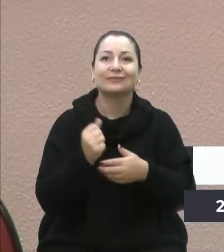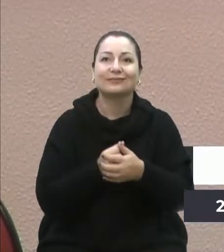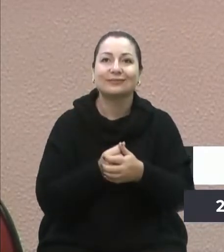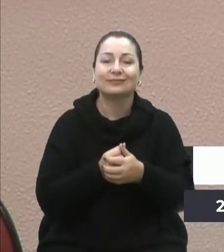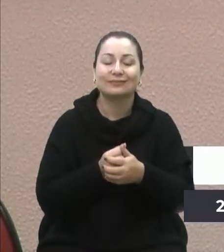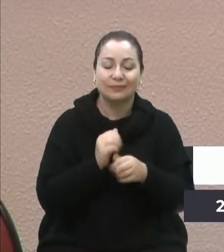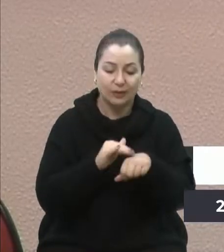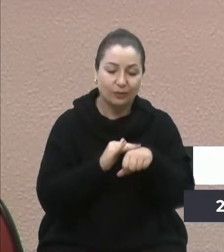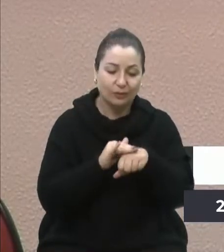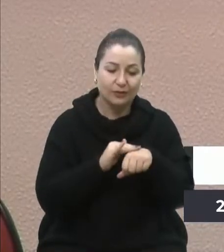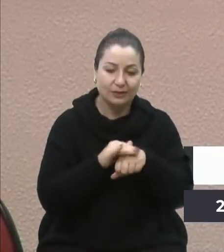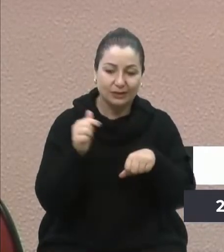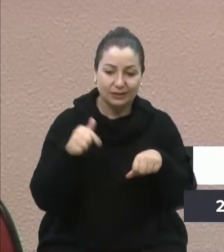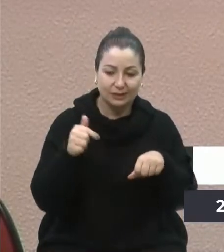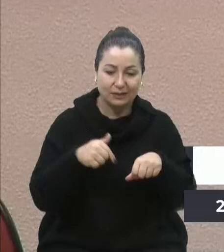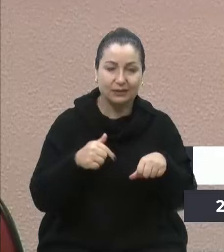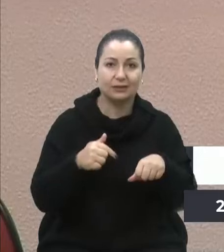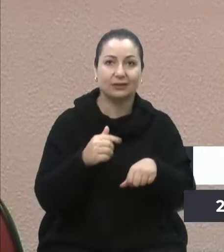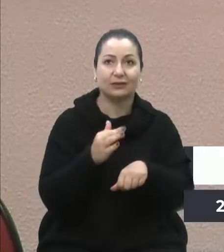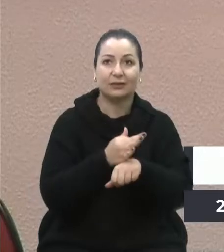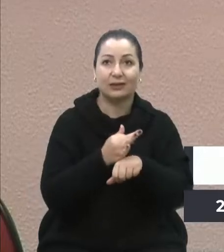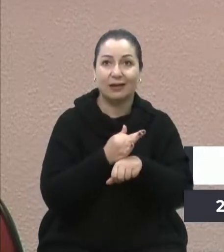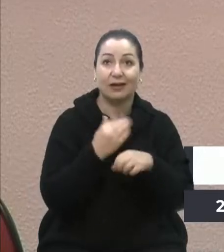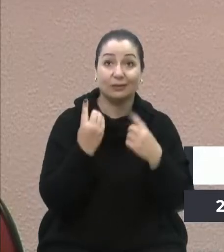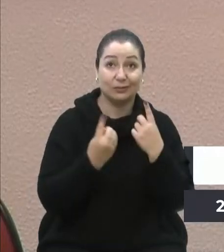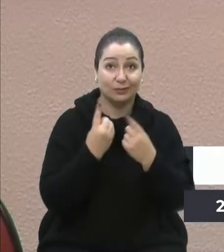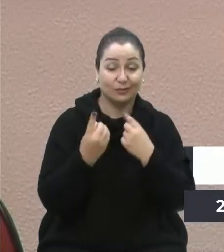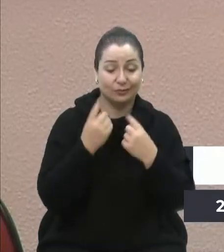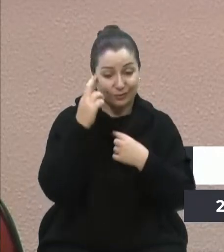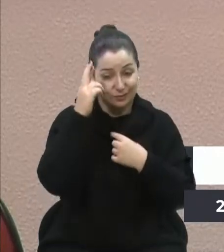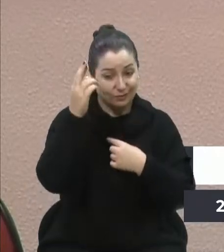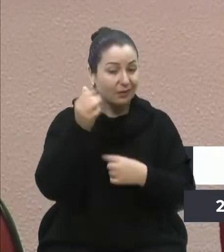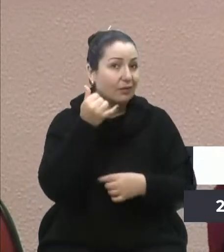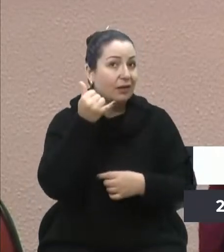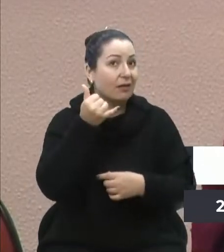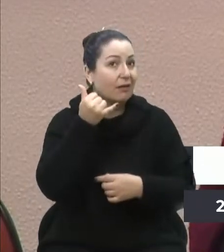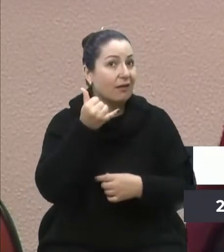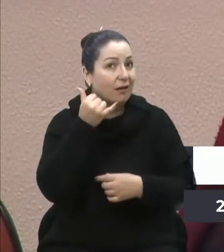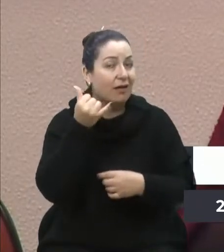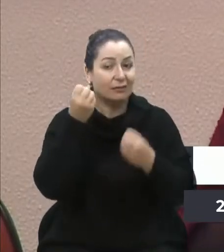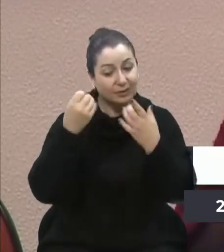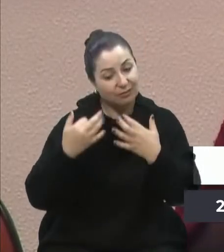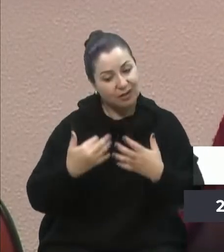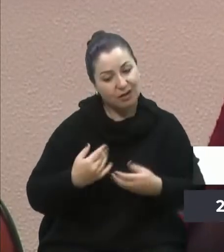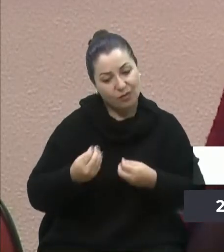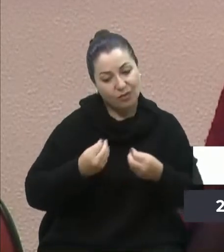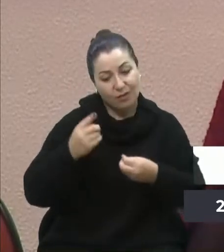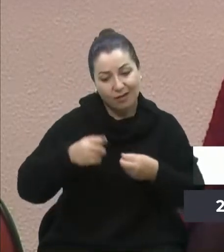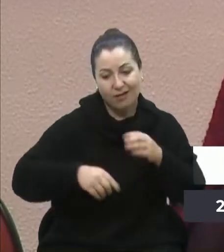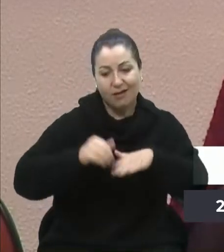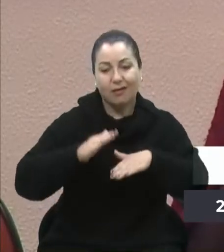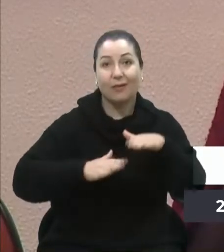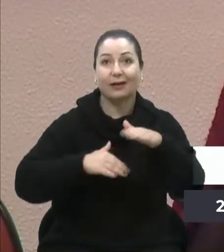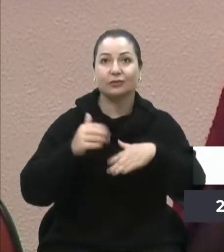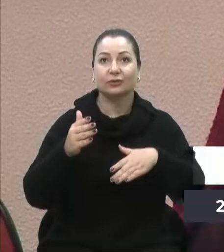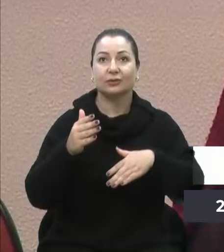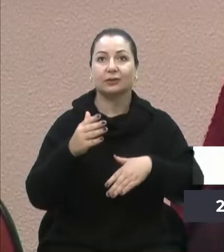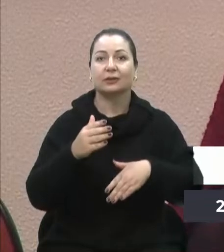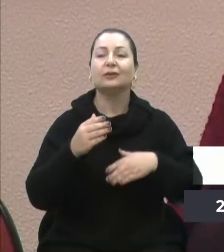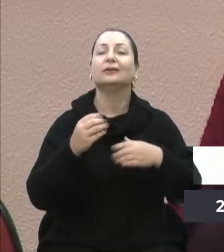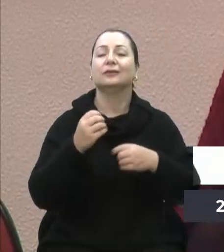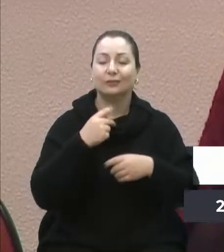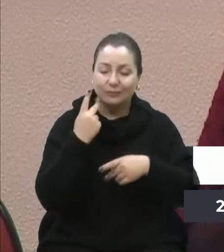nesse feriado com alguns diretores que me ligaram para colocar a situação deles, como funciona na prática, e a partir disso confesso